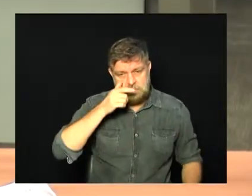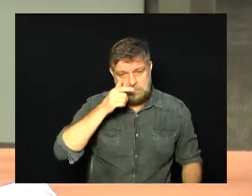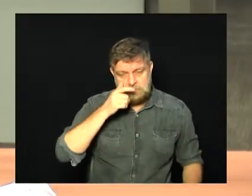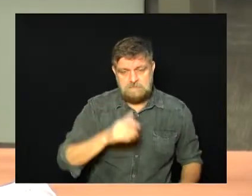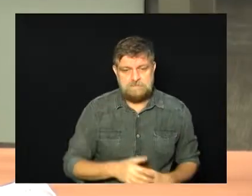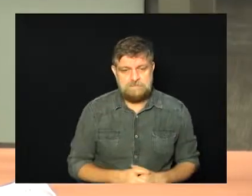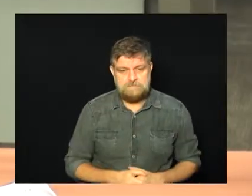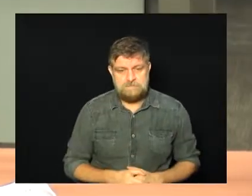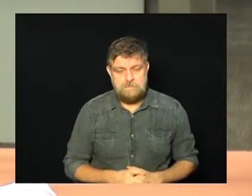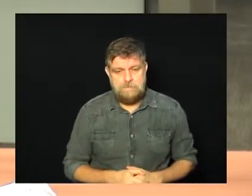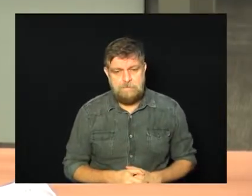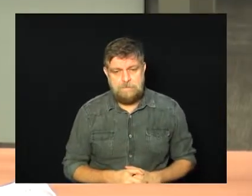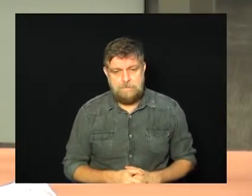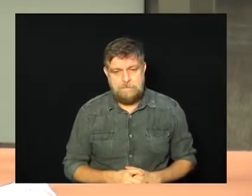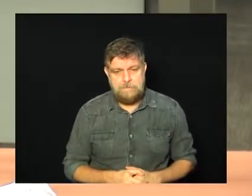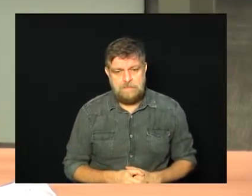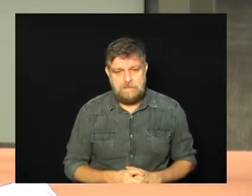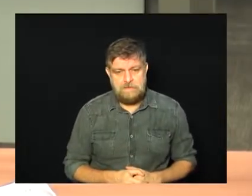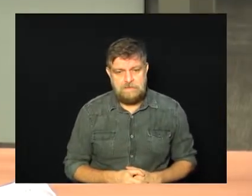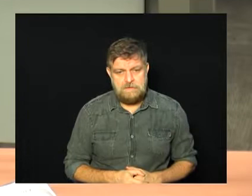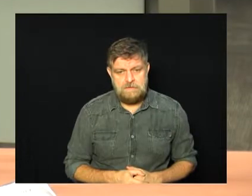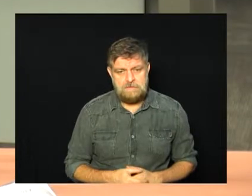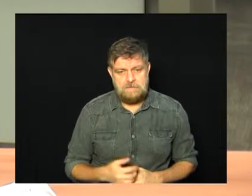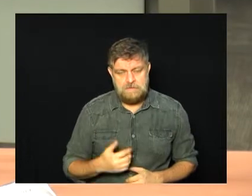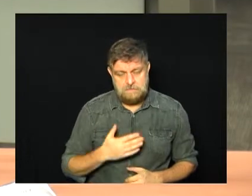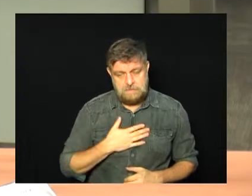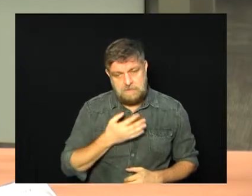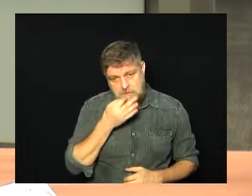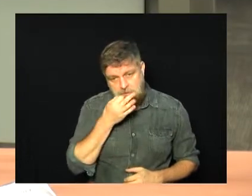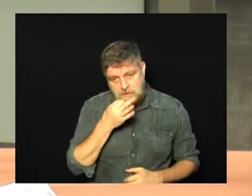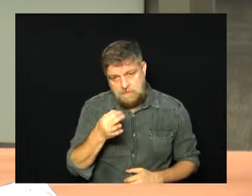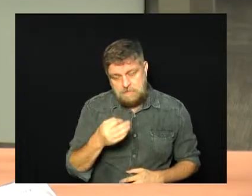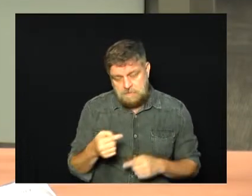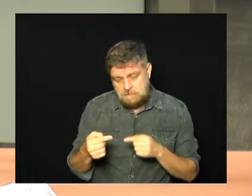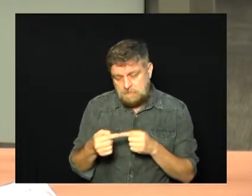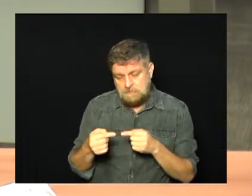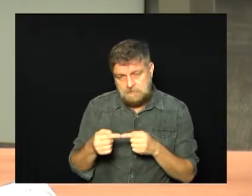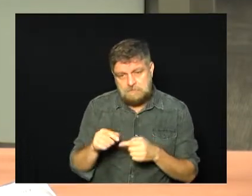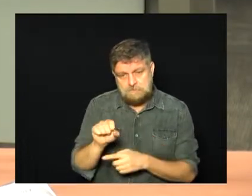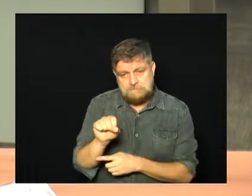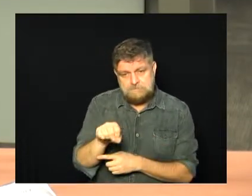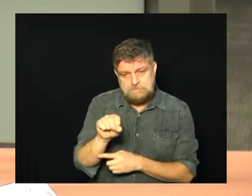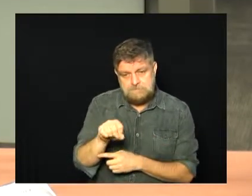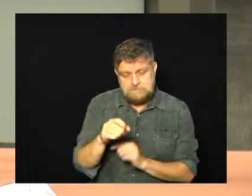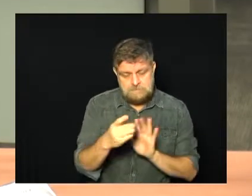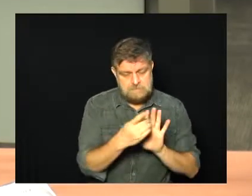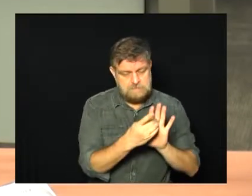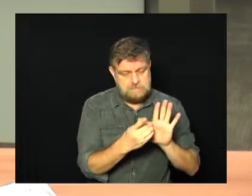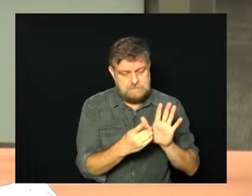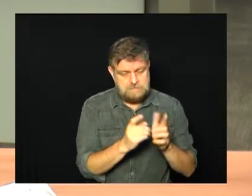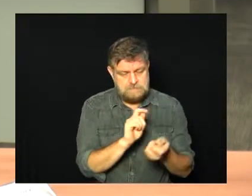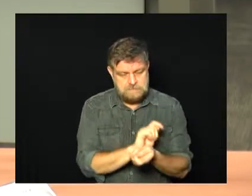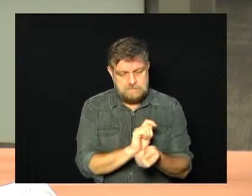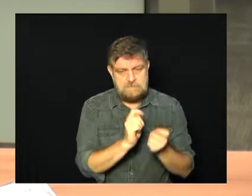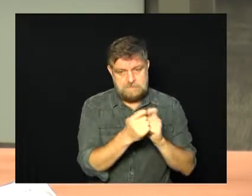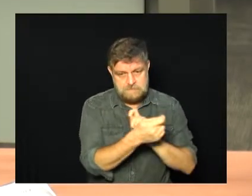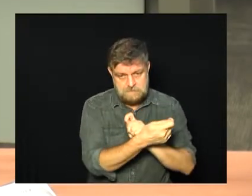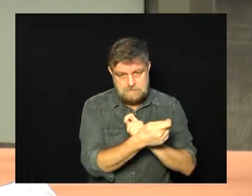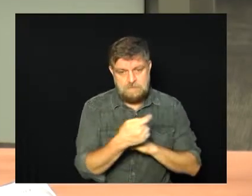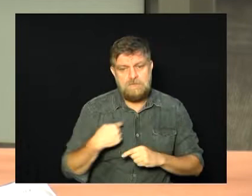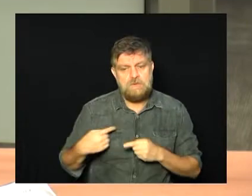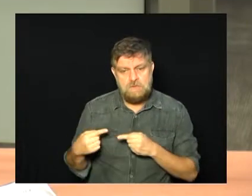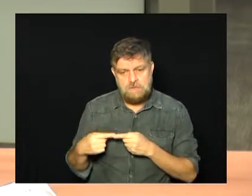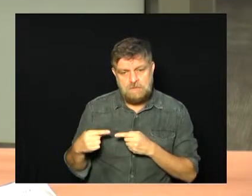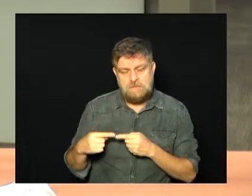presente. Eu vejo com muito bons olhos também essa alteração do decreto, sou a favor do parklet,